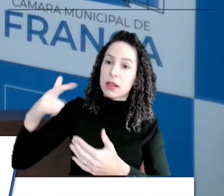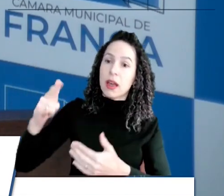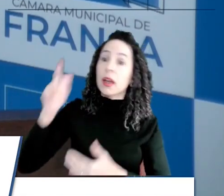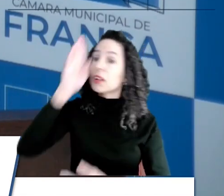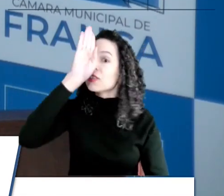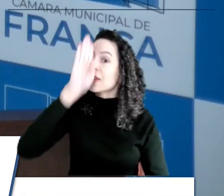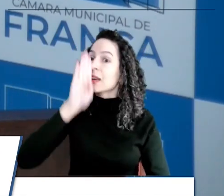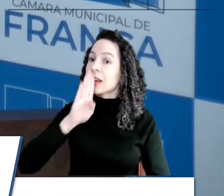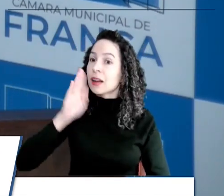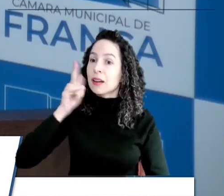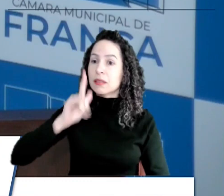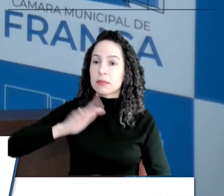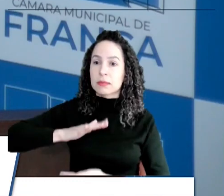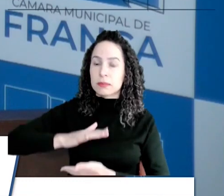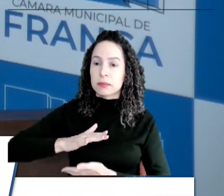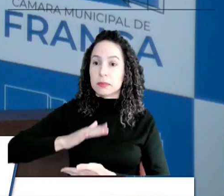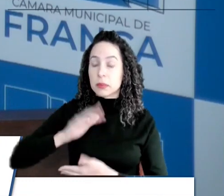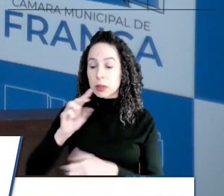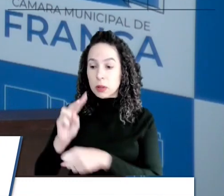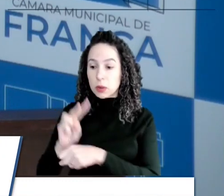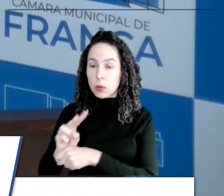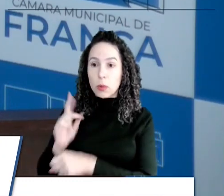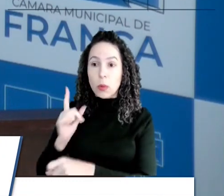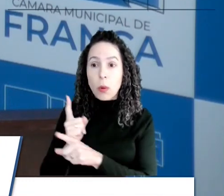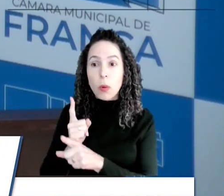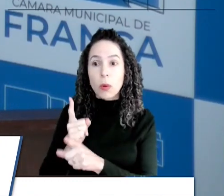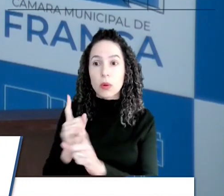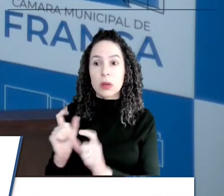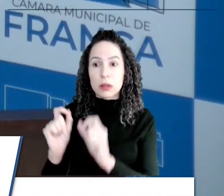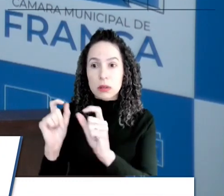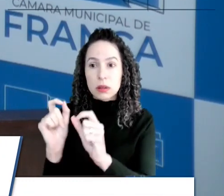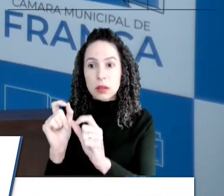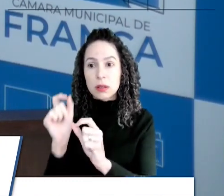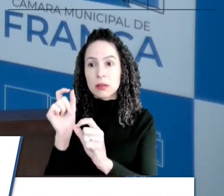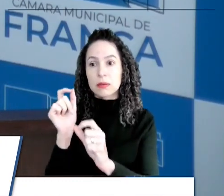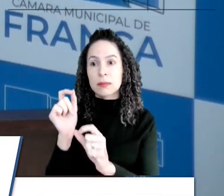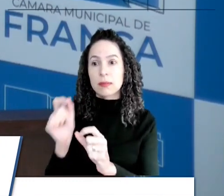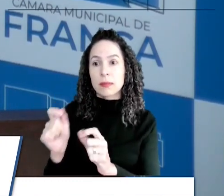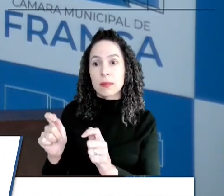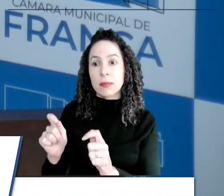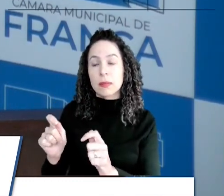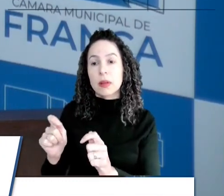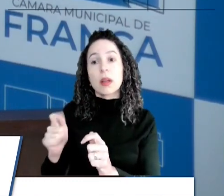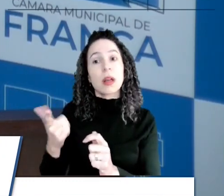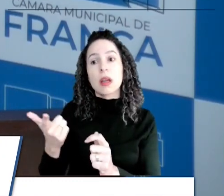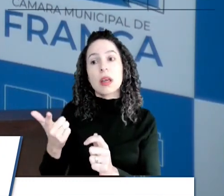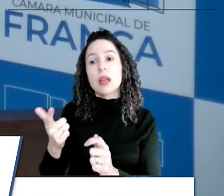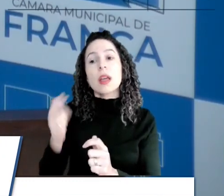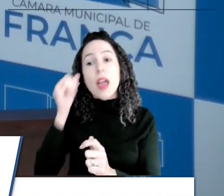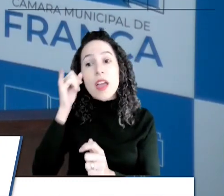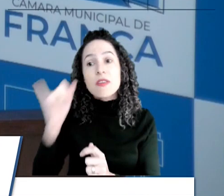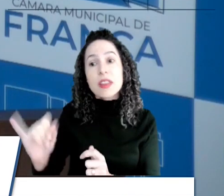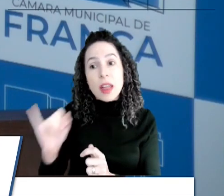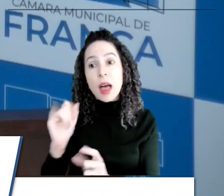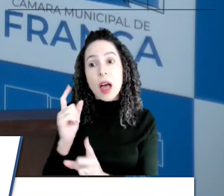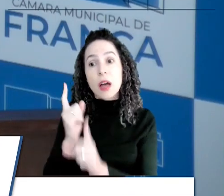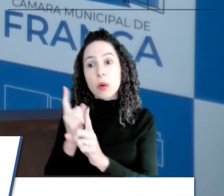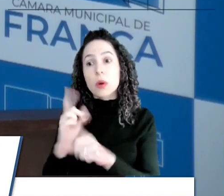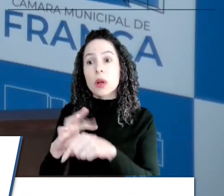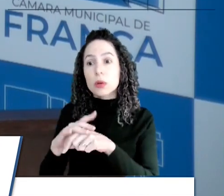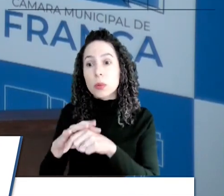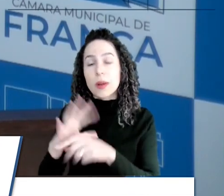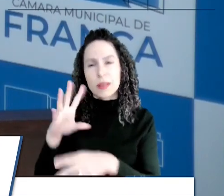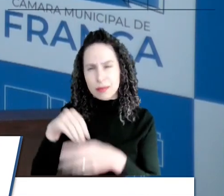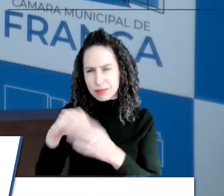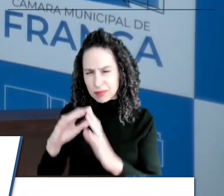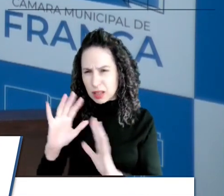preventivo e pudessem deixar de ter esse sofrimento dentro de casa. Quem já sofreu com